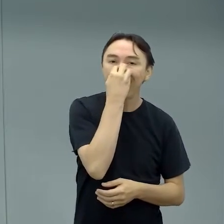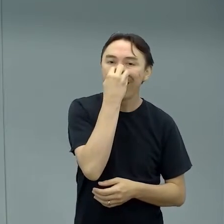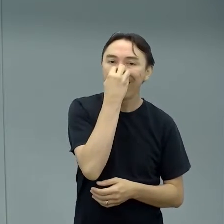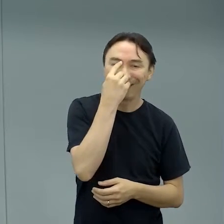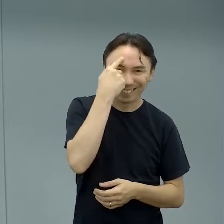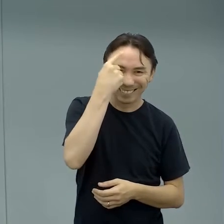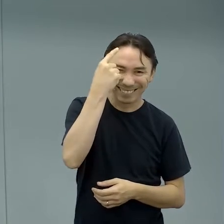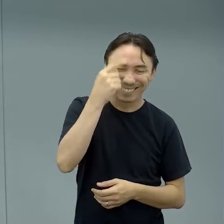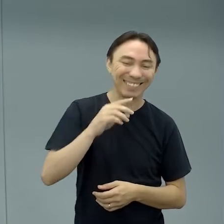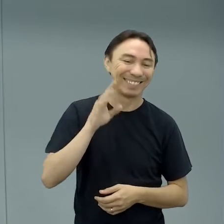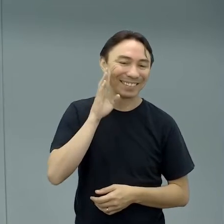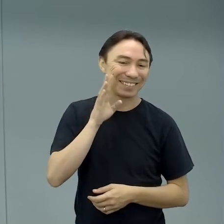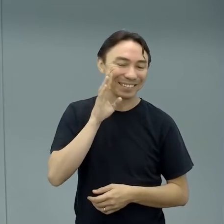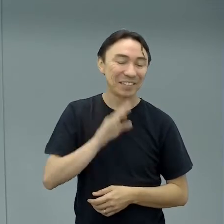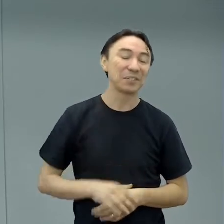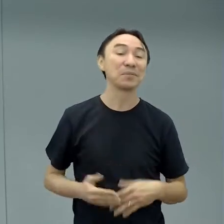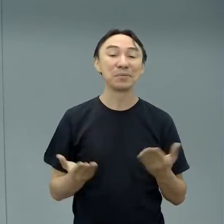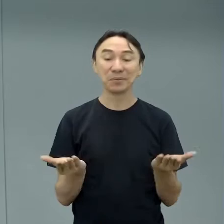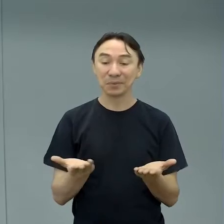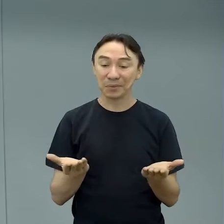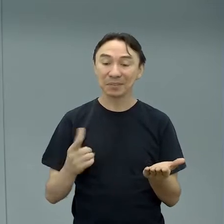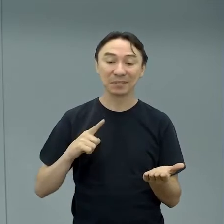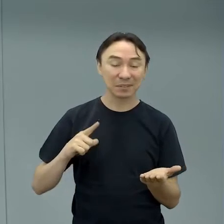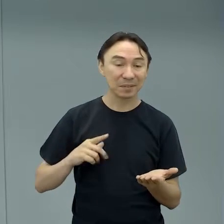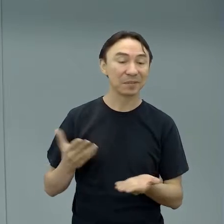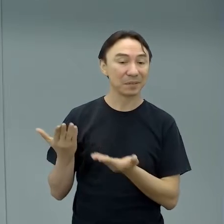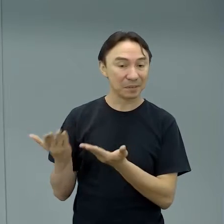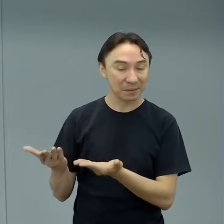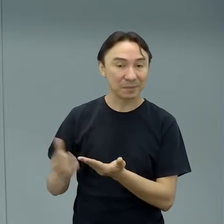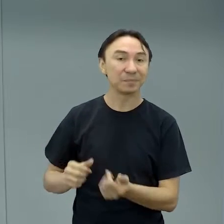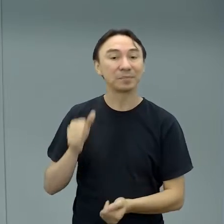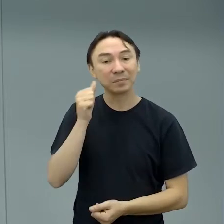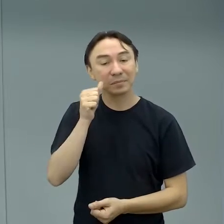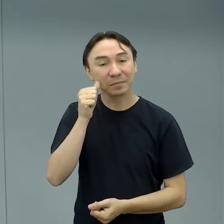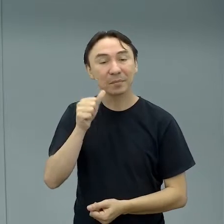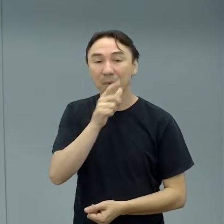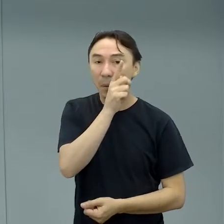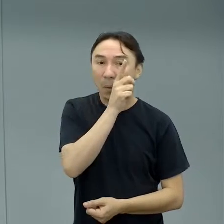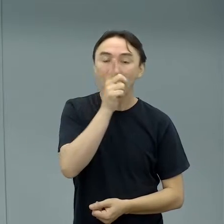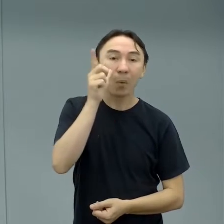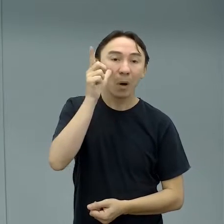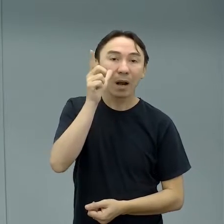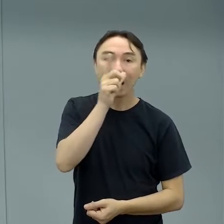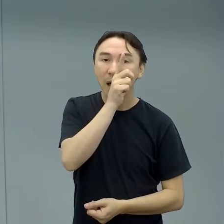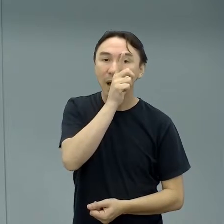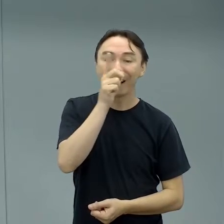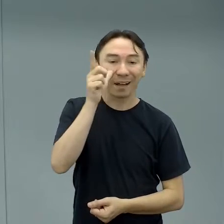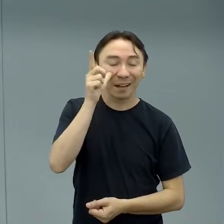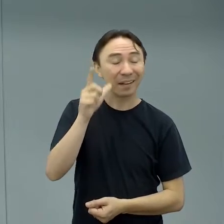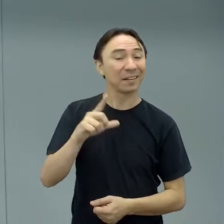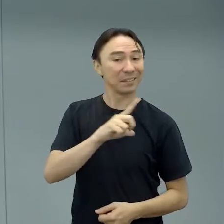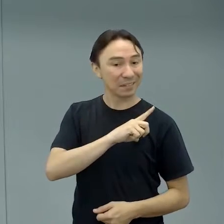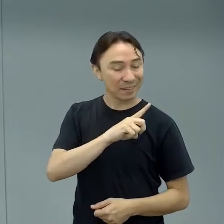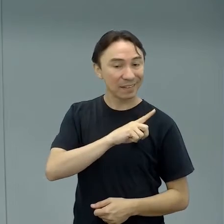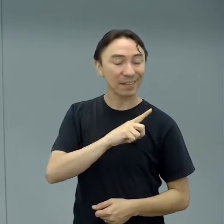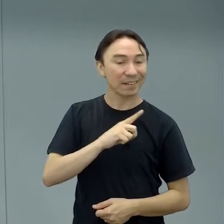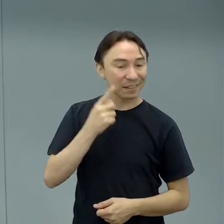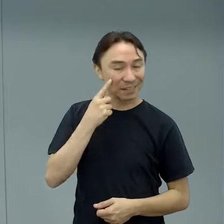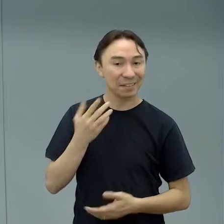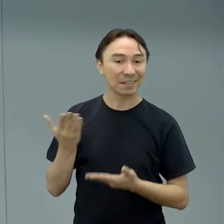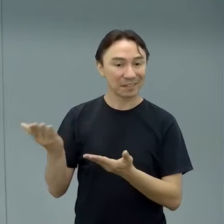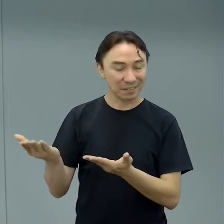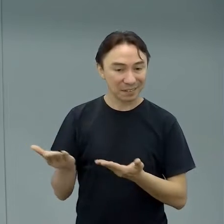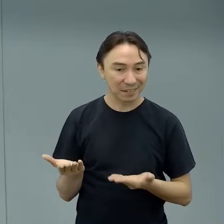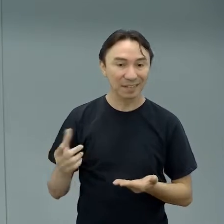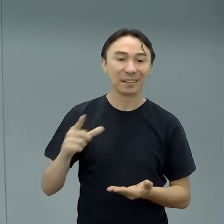então a Luana. Tem um slide da Luana, pode colocar, sobre a convidada, a Luana, então,